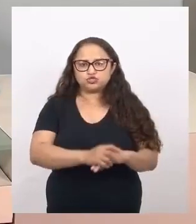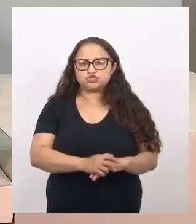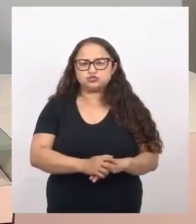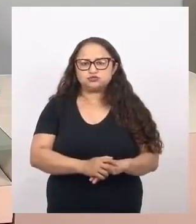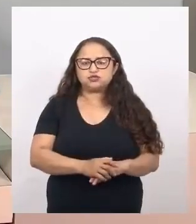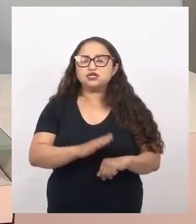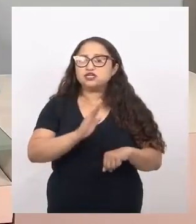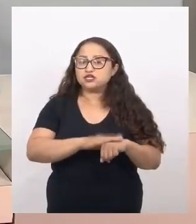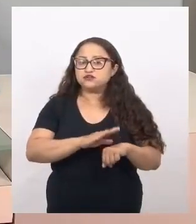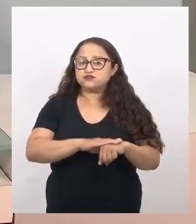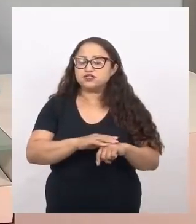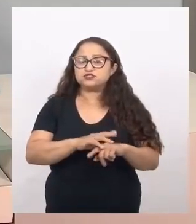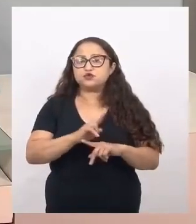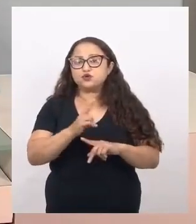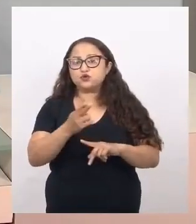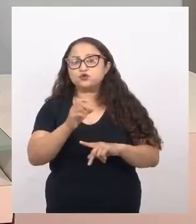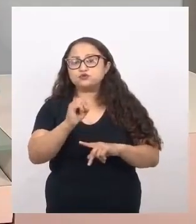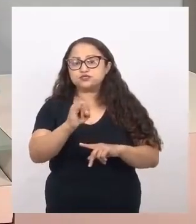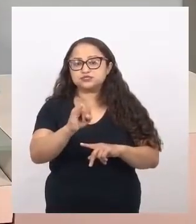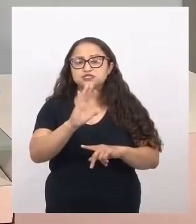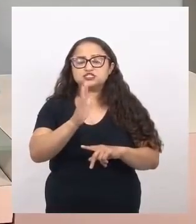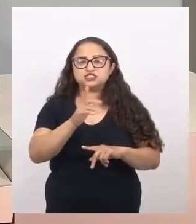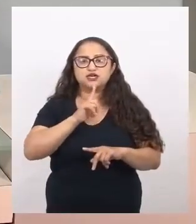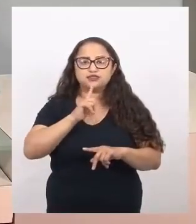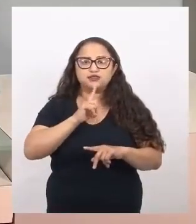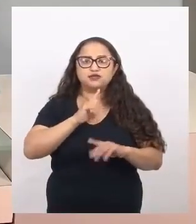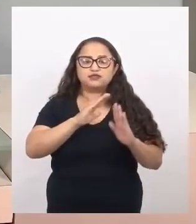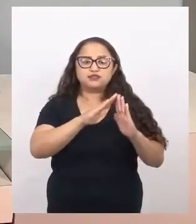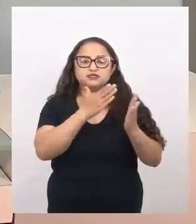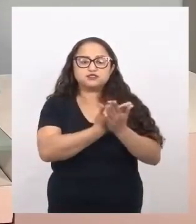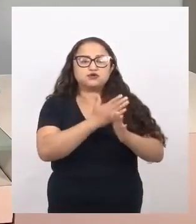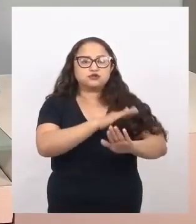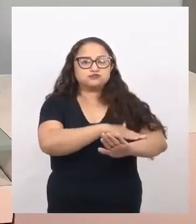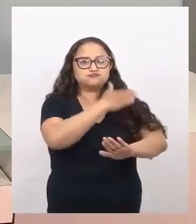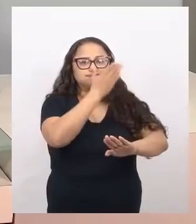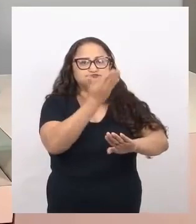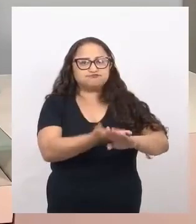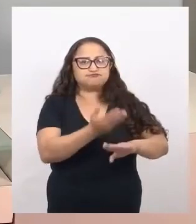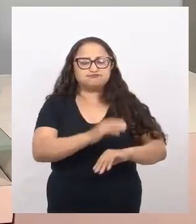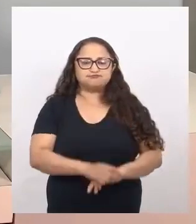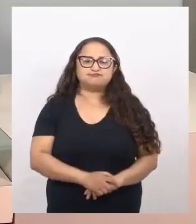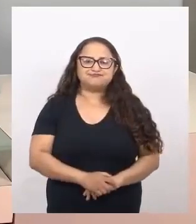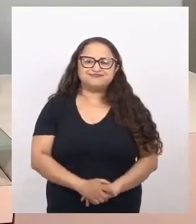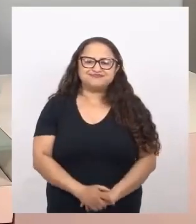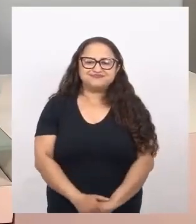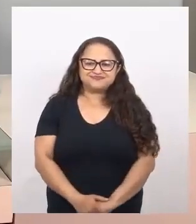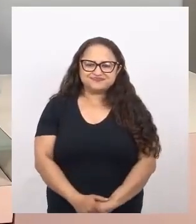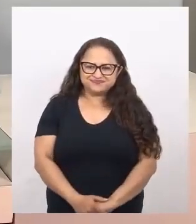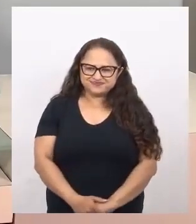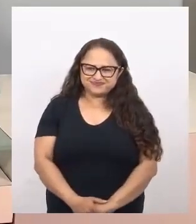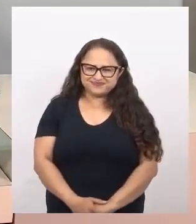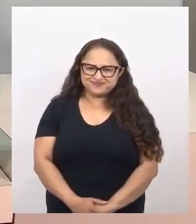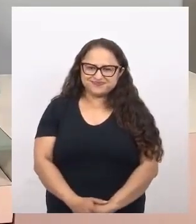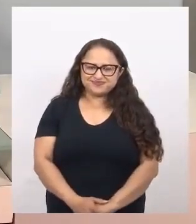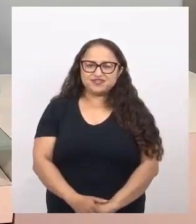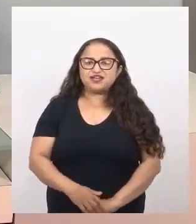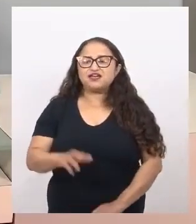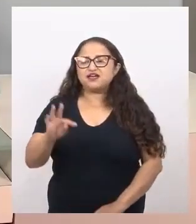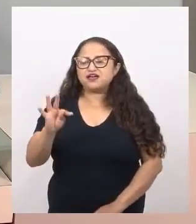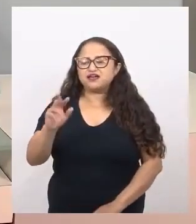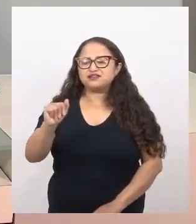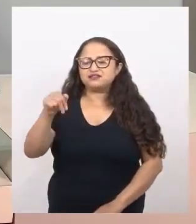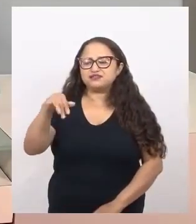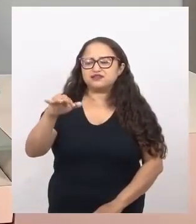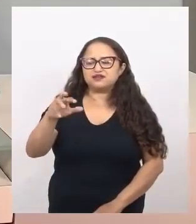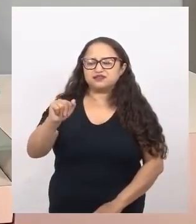faz, a não ser que ele já esteja alocado numa escola de tempo integral. Pode seguir. A Tânia perguntou aqui se o professor